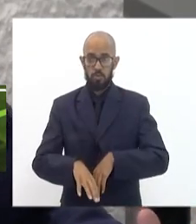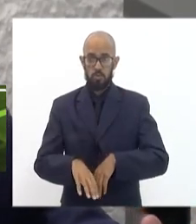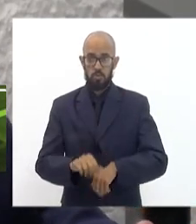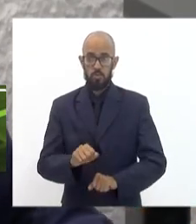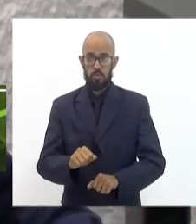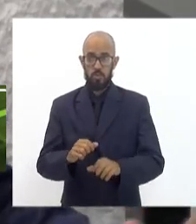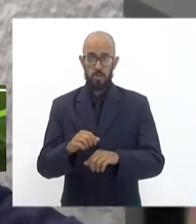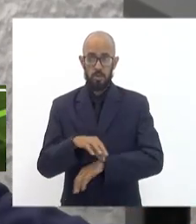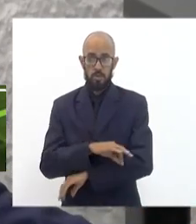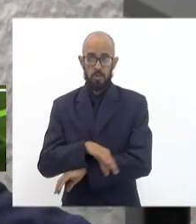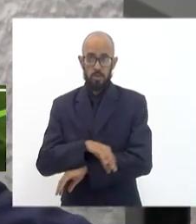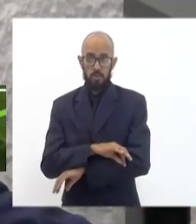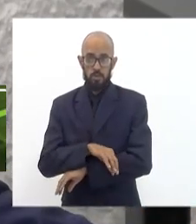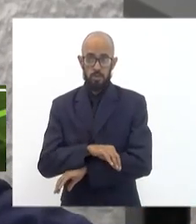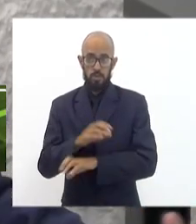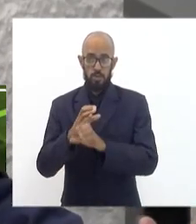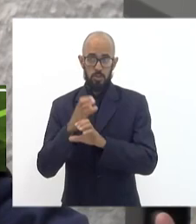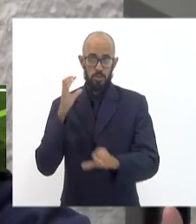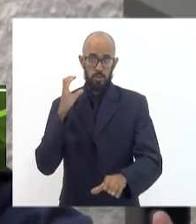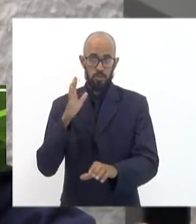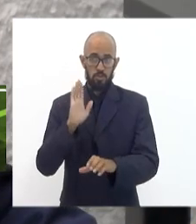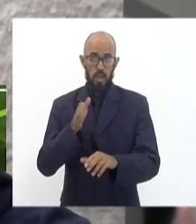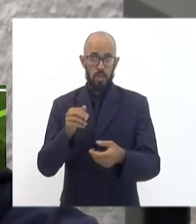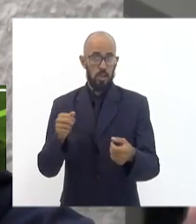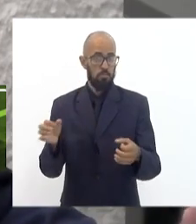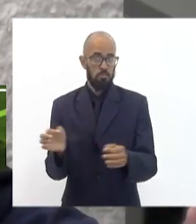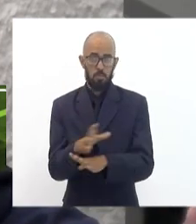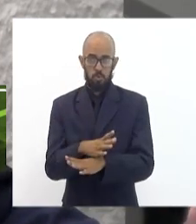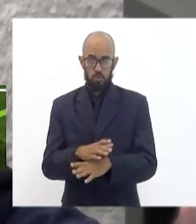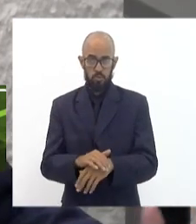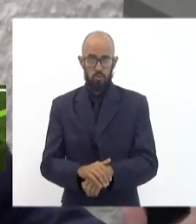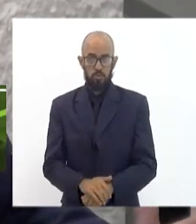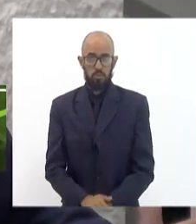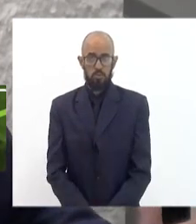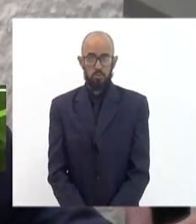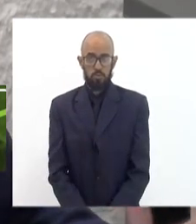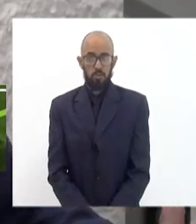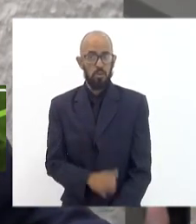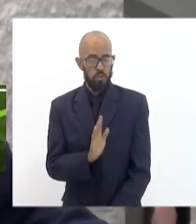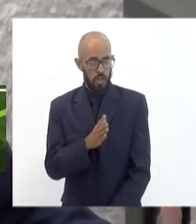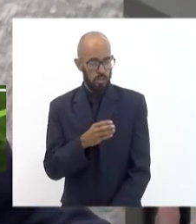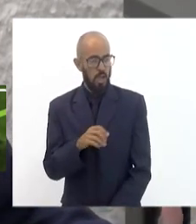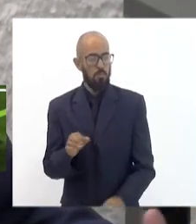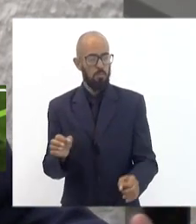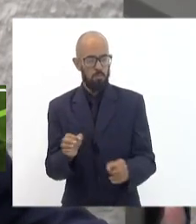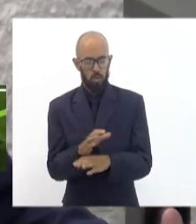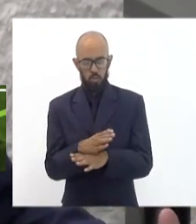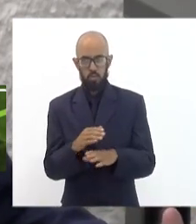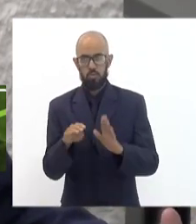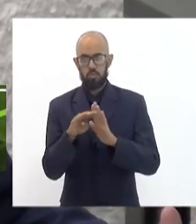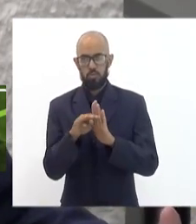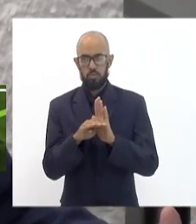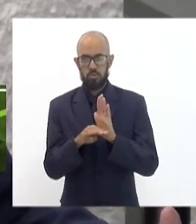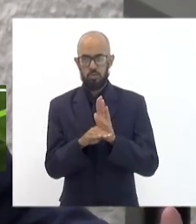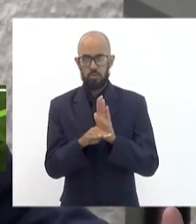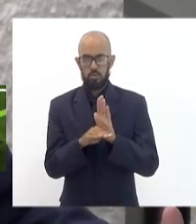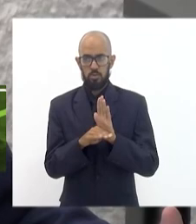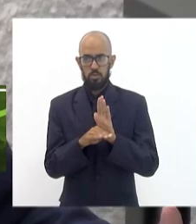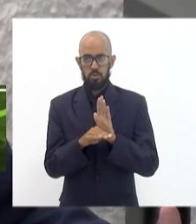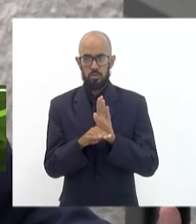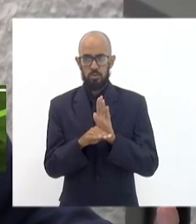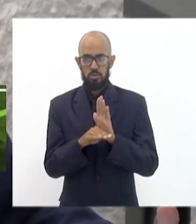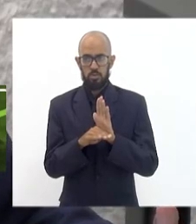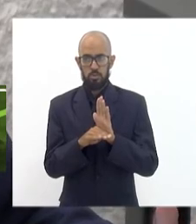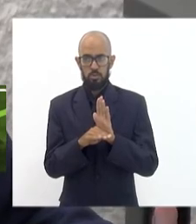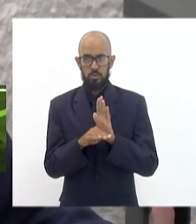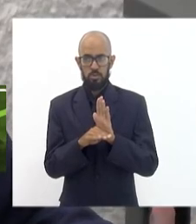público para engenheiro arquiteto tá aberto do engenharia já tá cuidado tá aberto já tá aberto processa o que